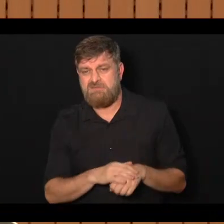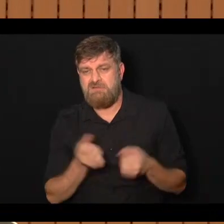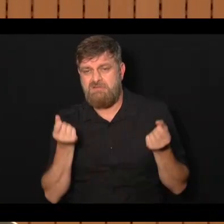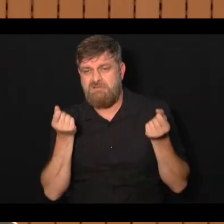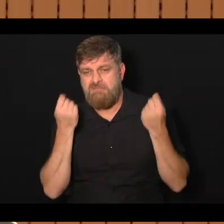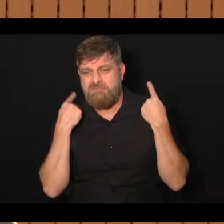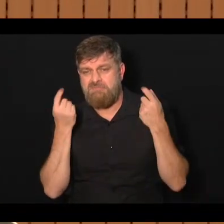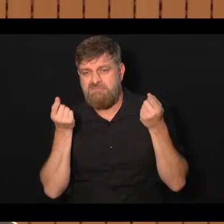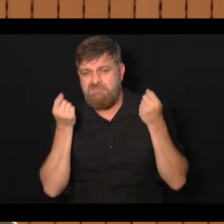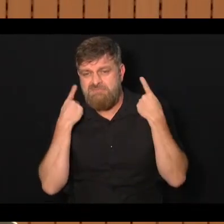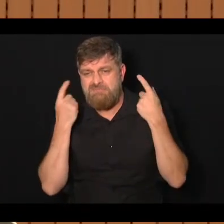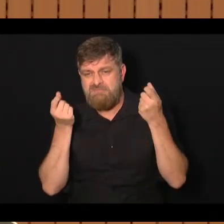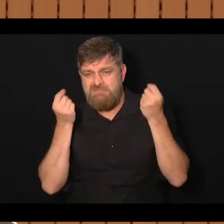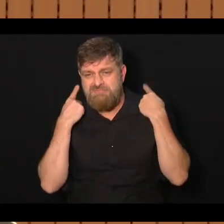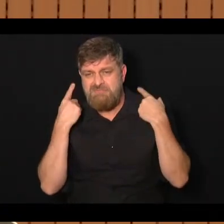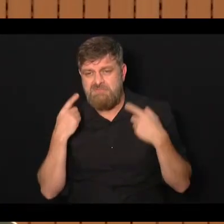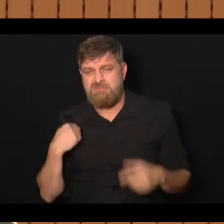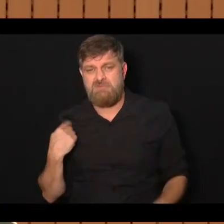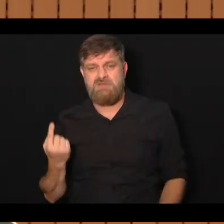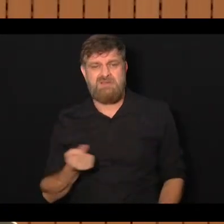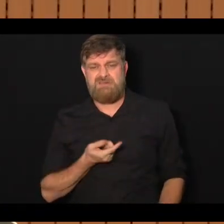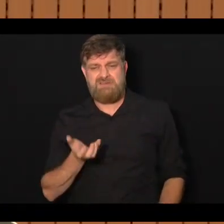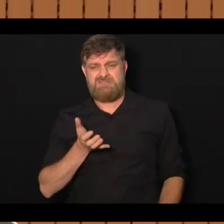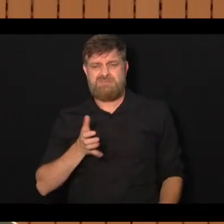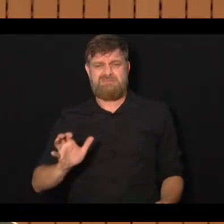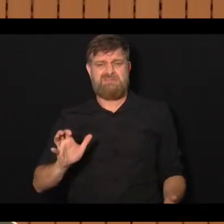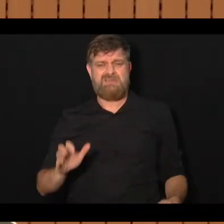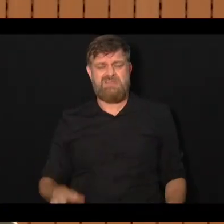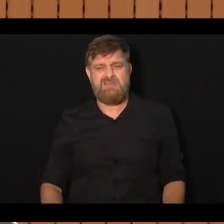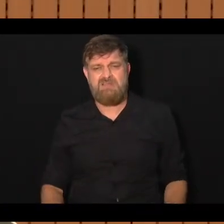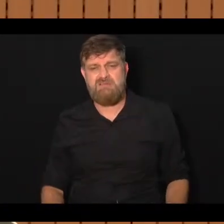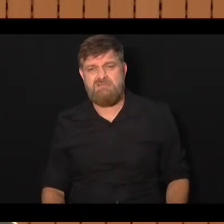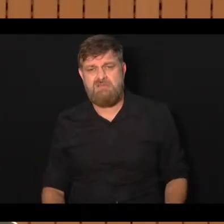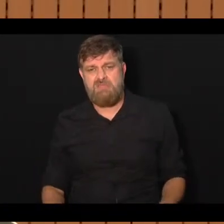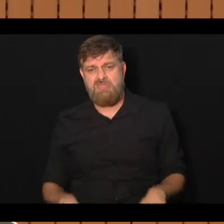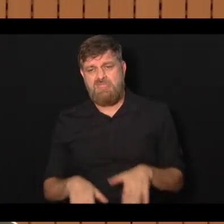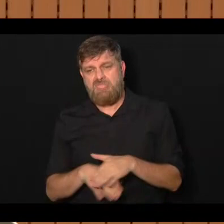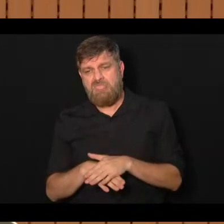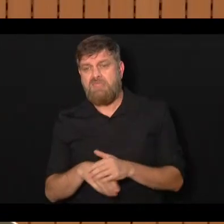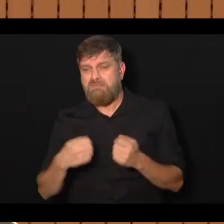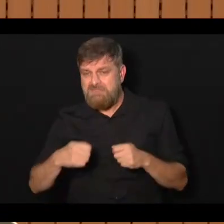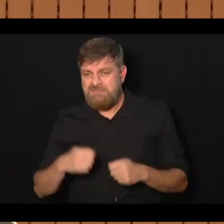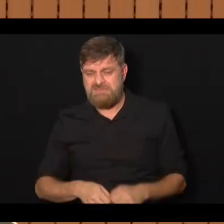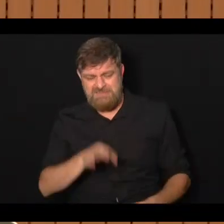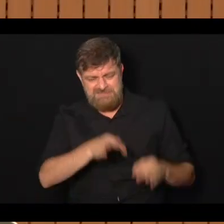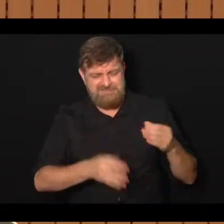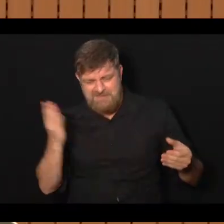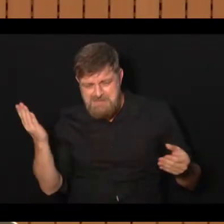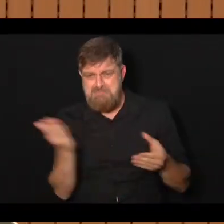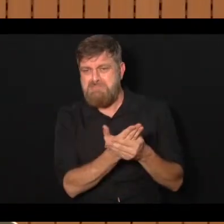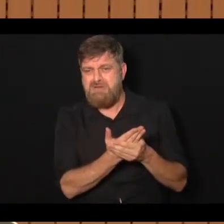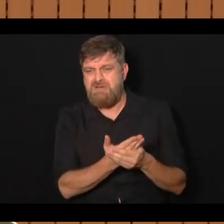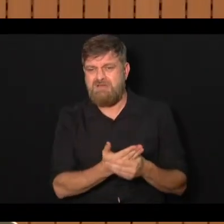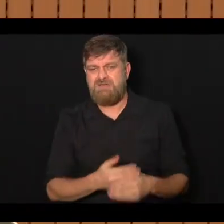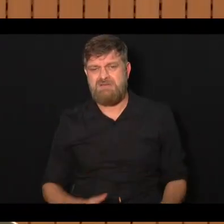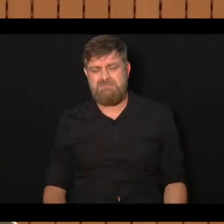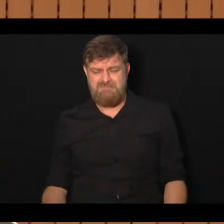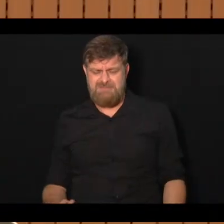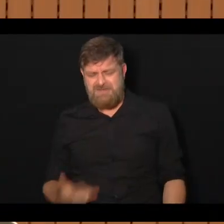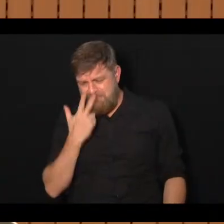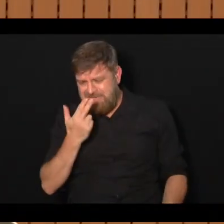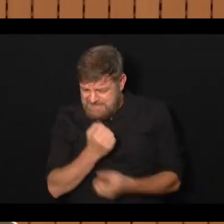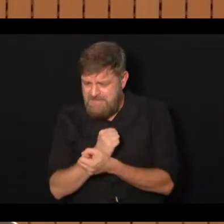ninguém. Nós não queremos ficar judicializando as coisas, só que não é